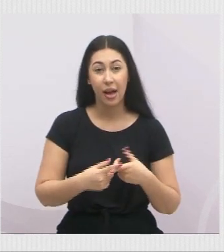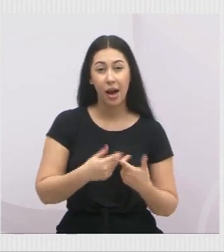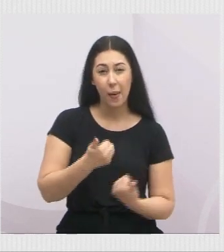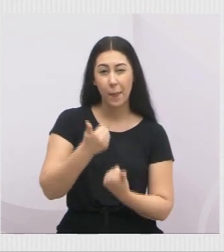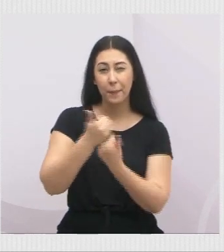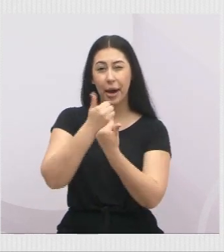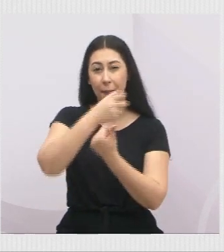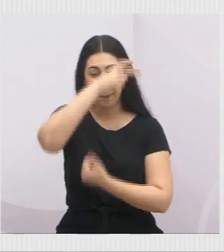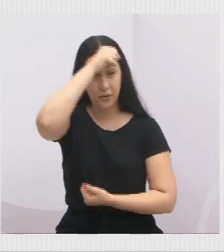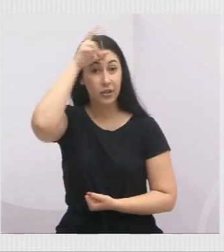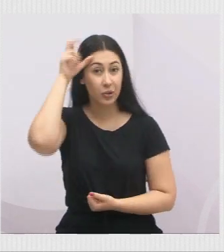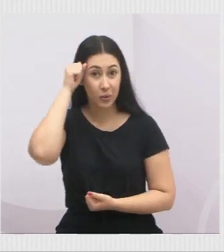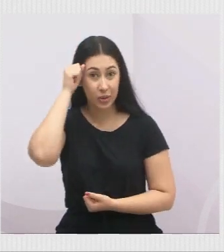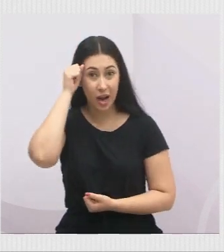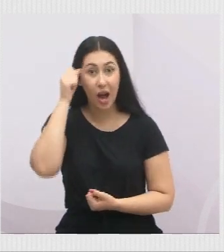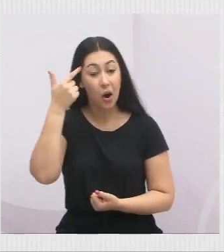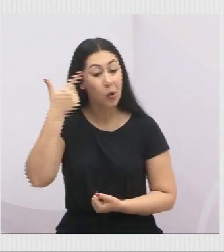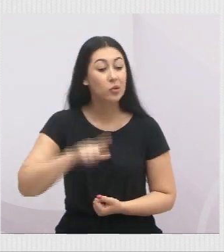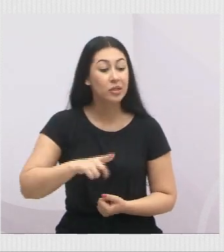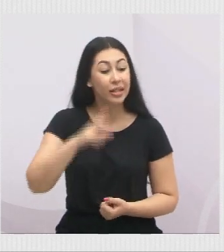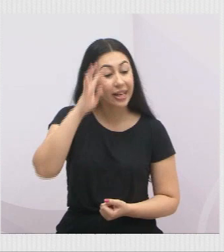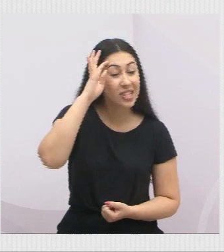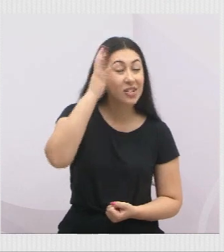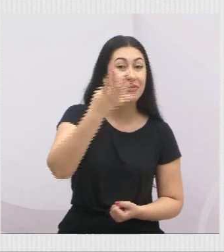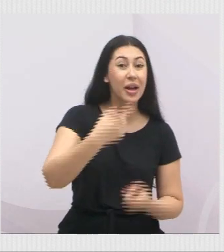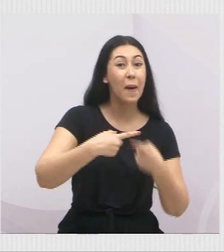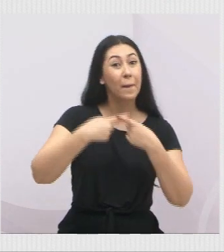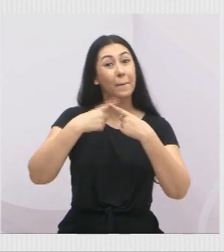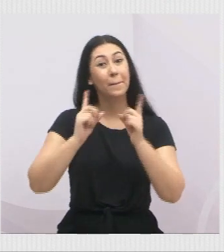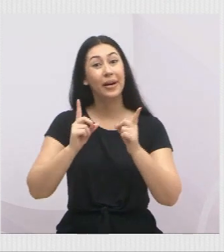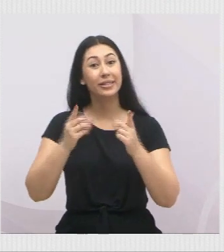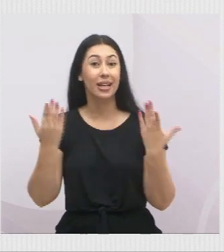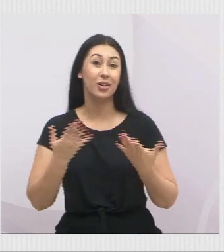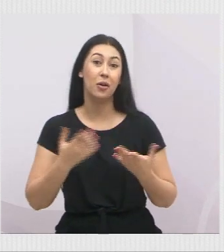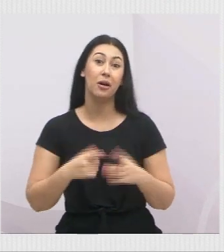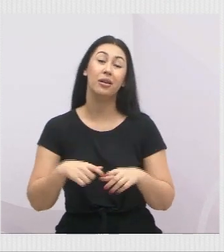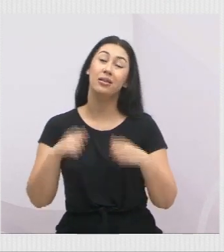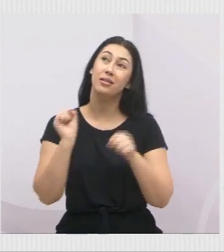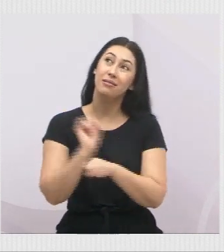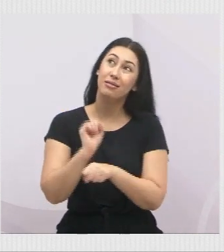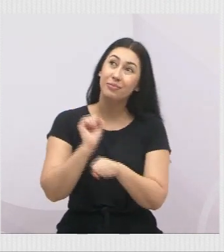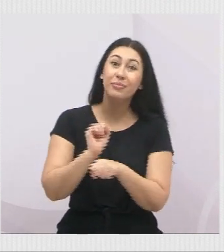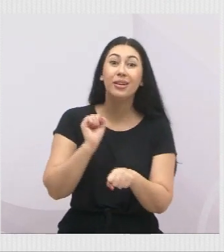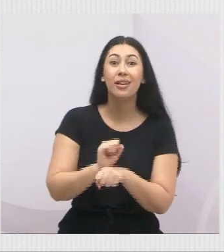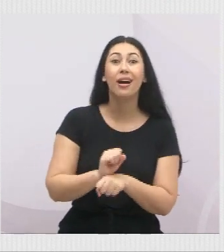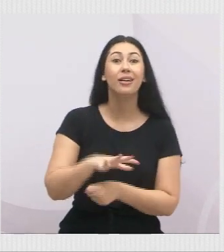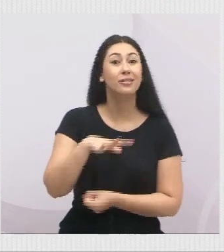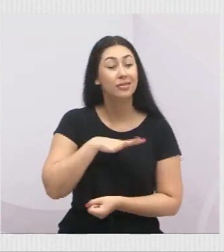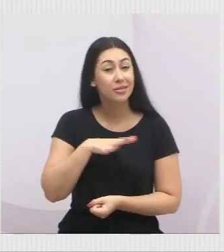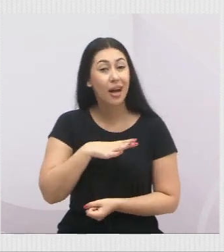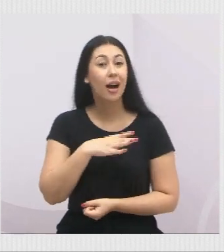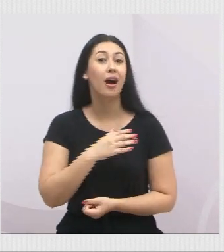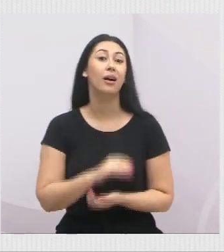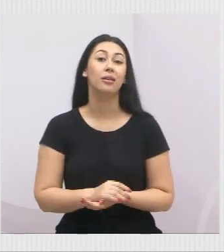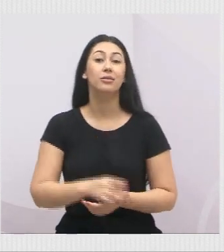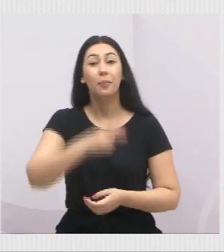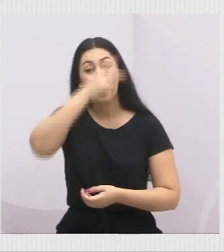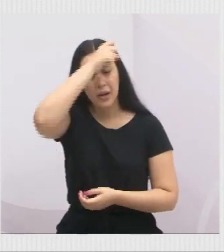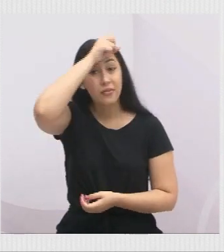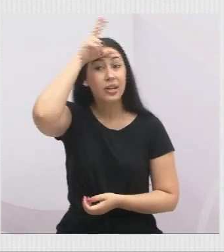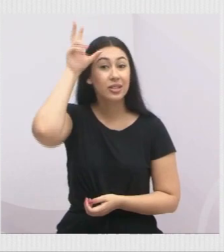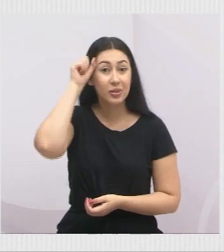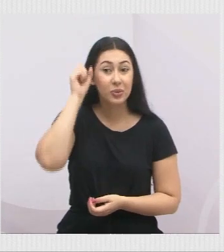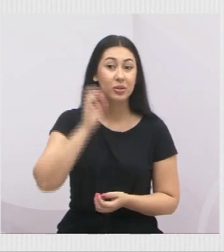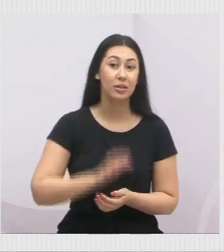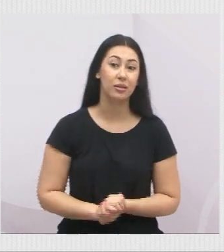manutenção. Mas o asfalto vai depender da cidade, vai depender da infraestrutura. E aí vocês vão ver o estado que vai ficar essa rua em pouco